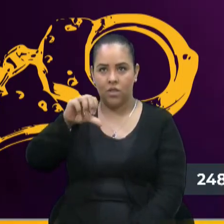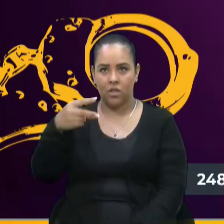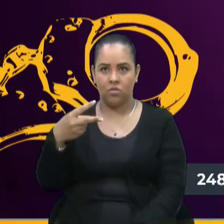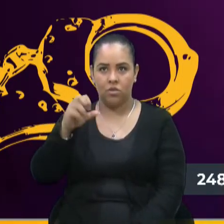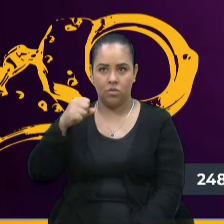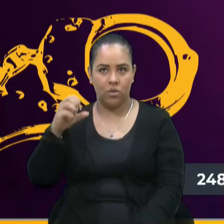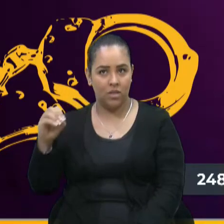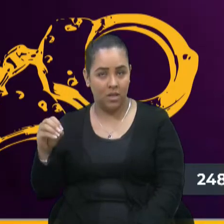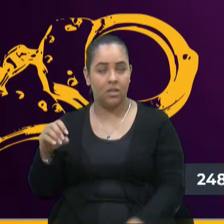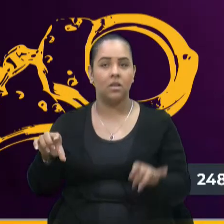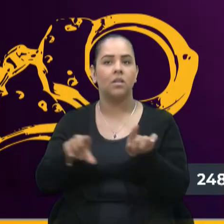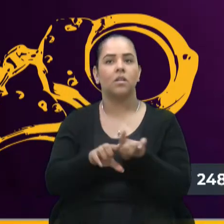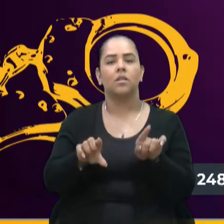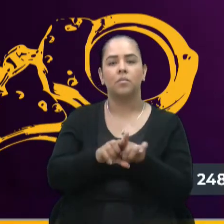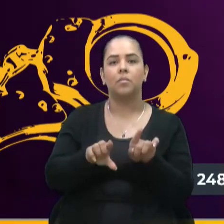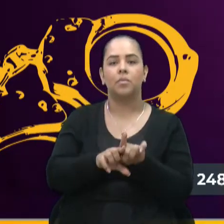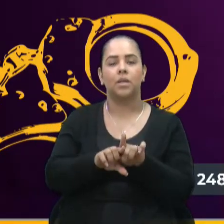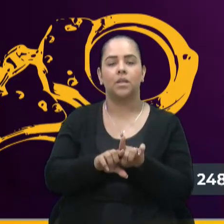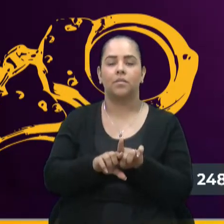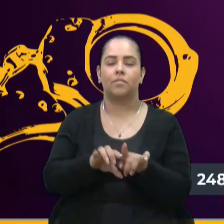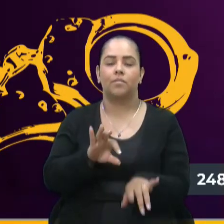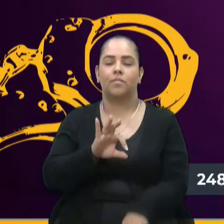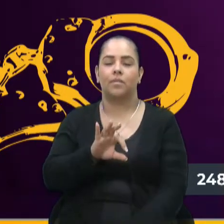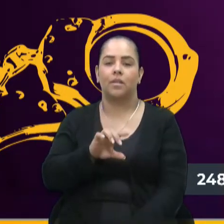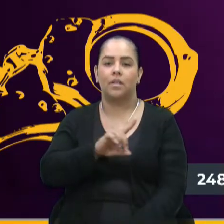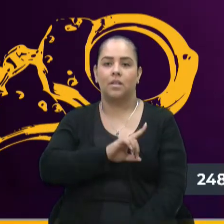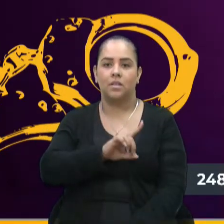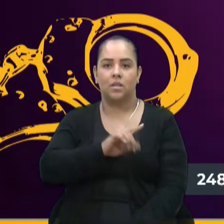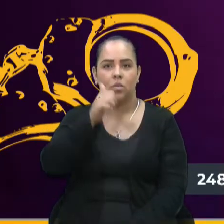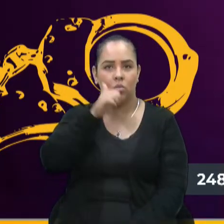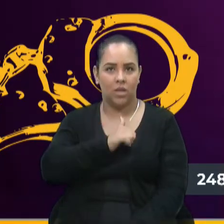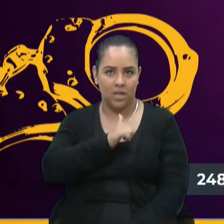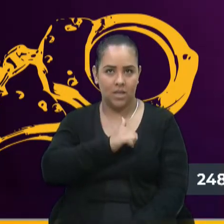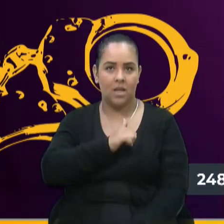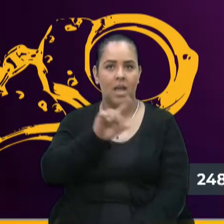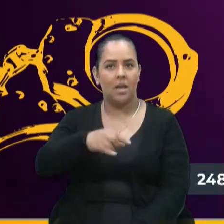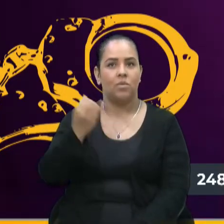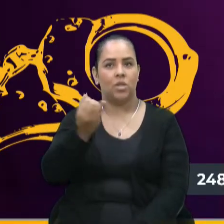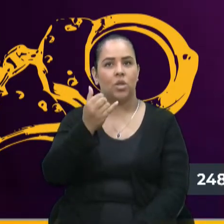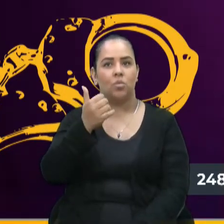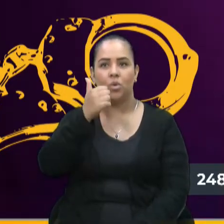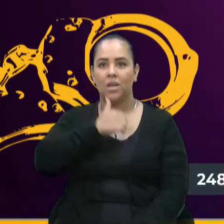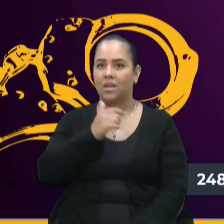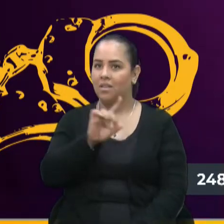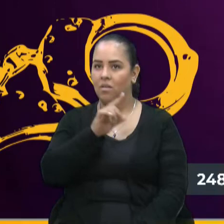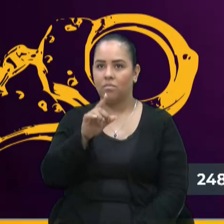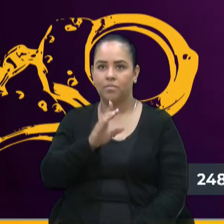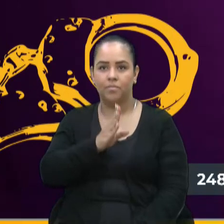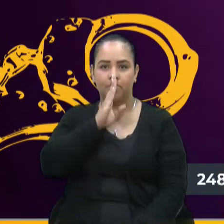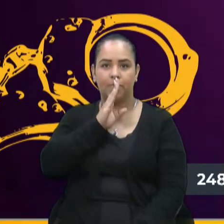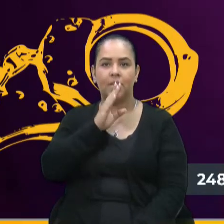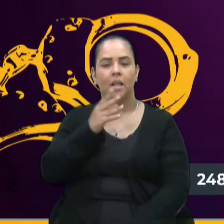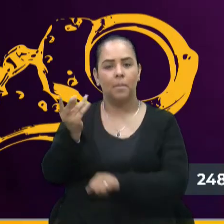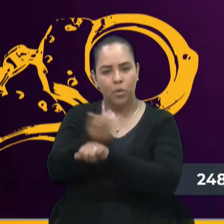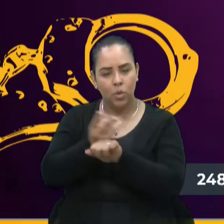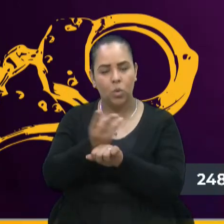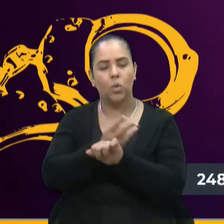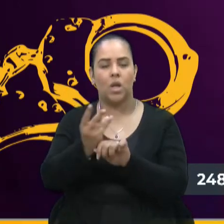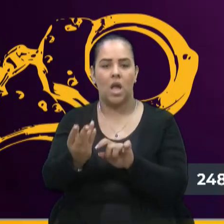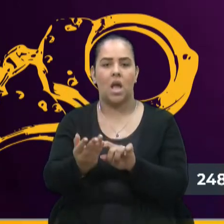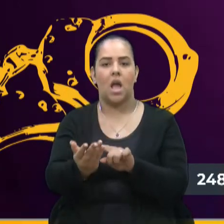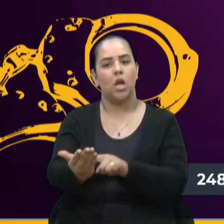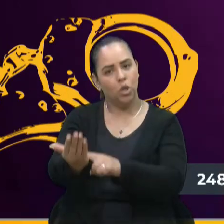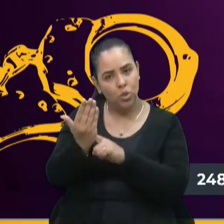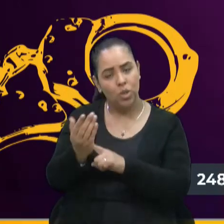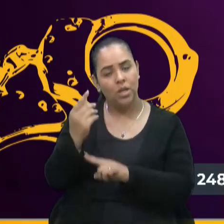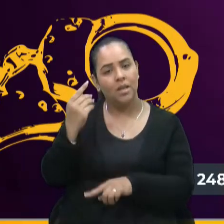o da Delegacia da Mulher. Então, é muito importante que as mulheres não se calem, que elas busquem auxílio, que elas compreendam